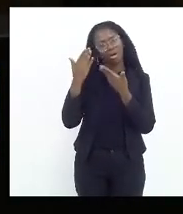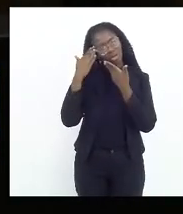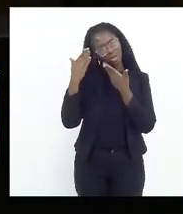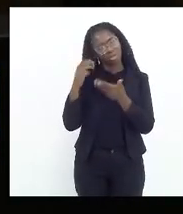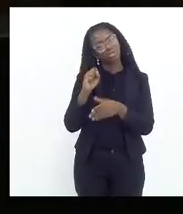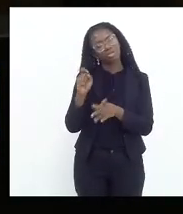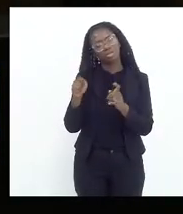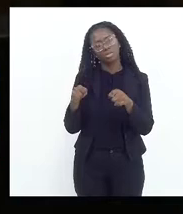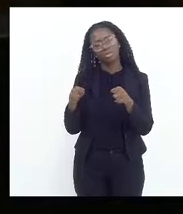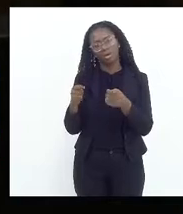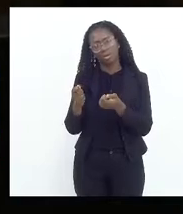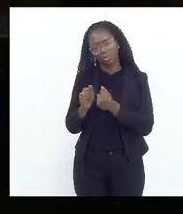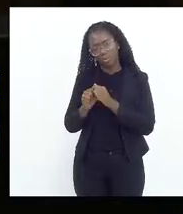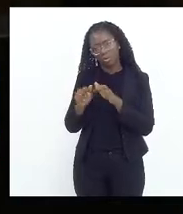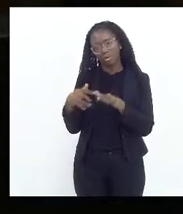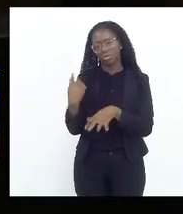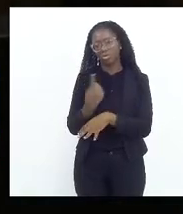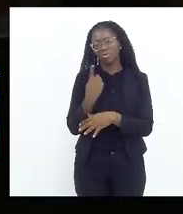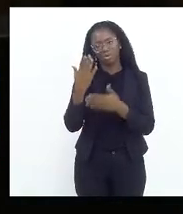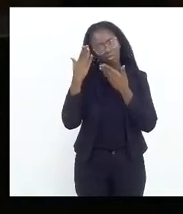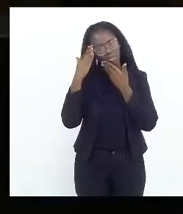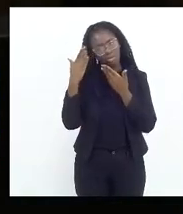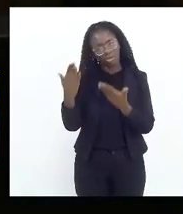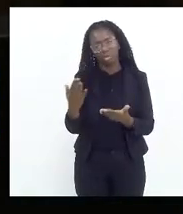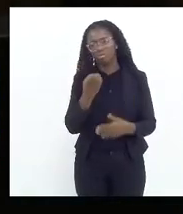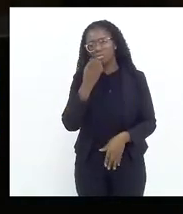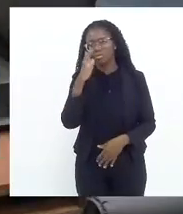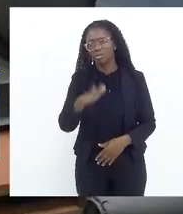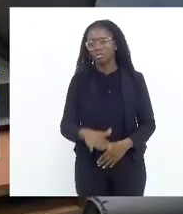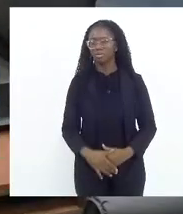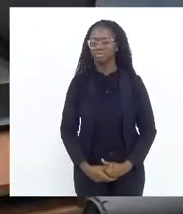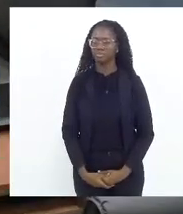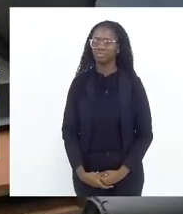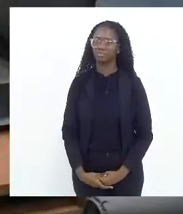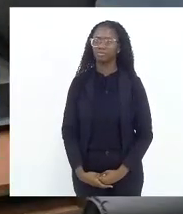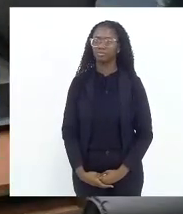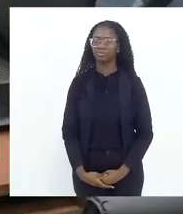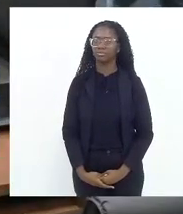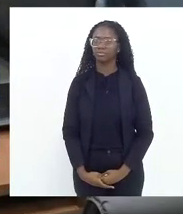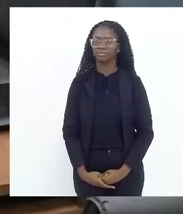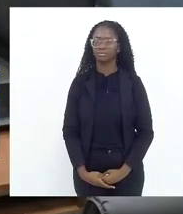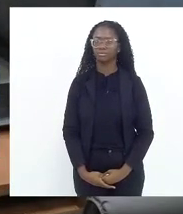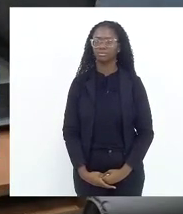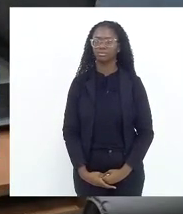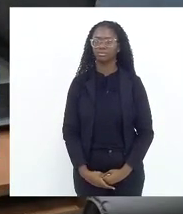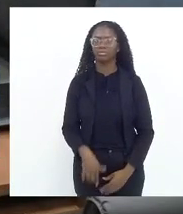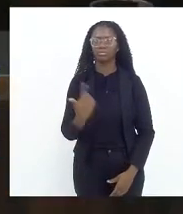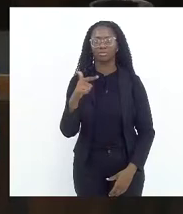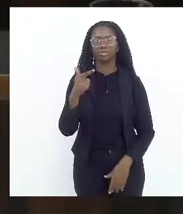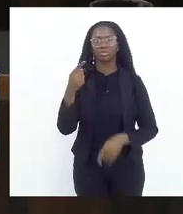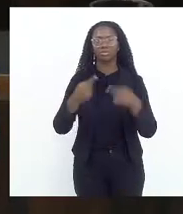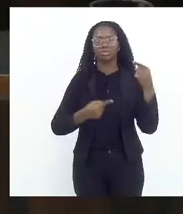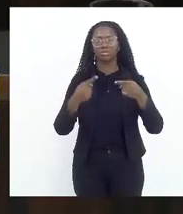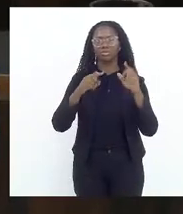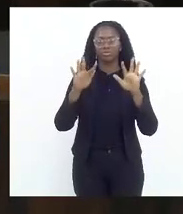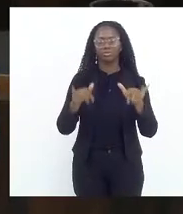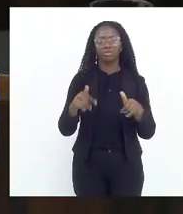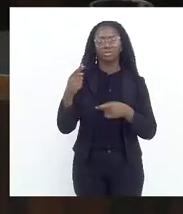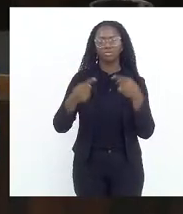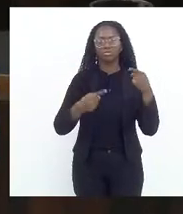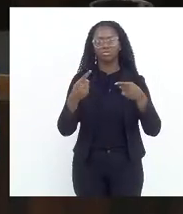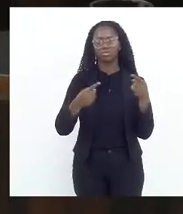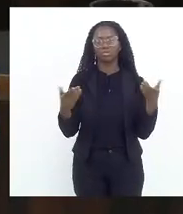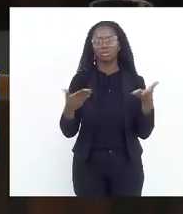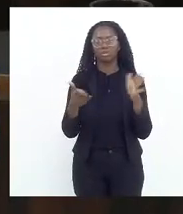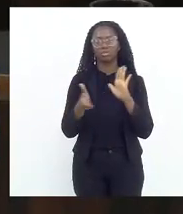puder compartilhar conosco. Muito obrigada, uma boa tarde. Não havendo mais quem queira discutir, encerrada a discussão, a